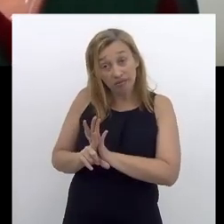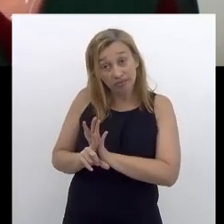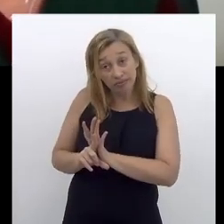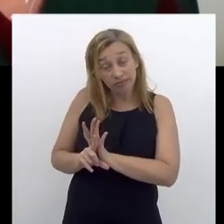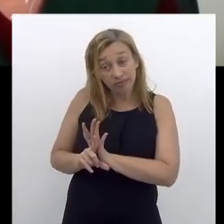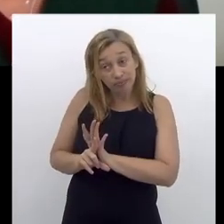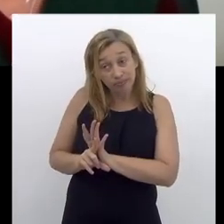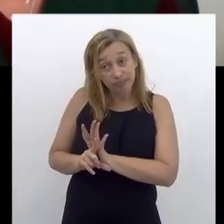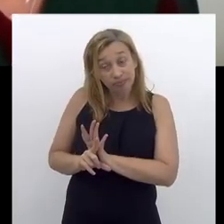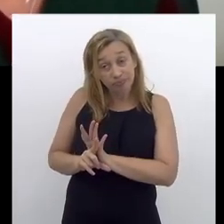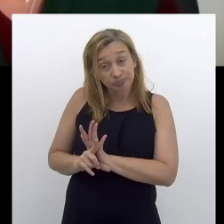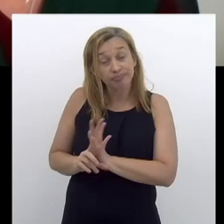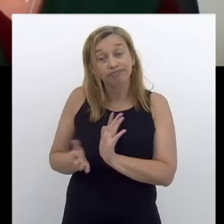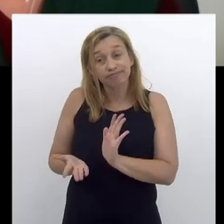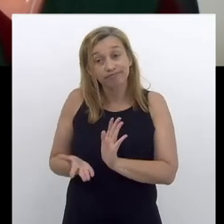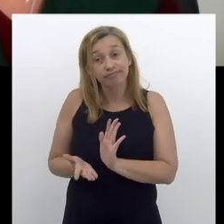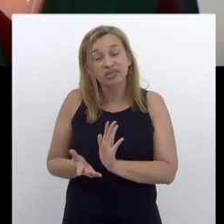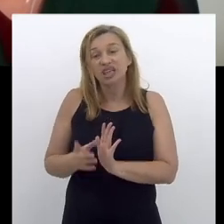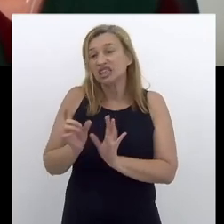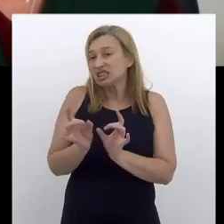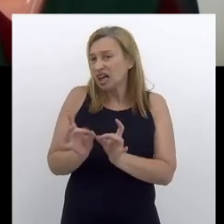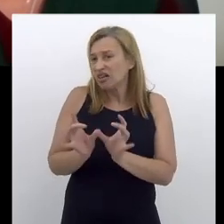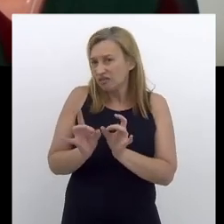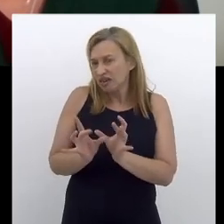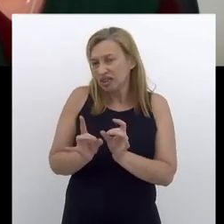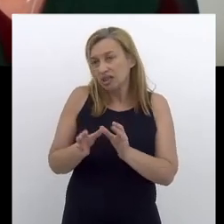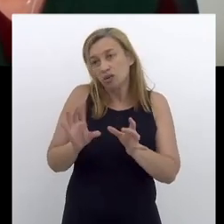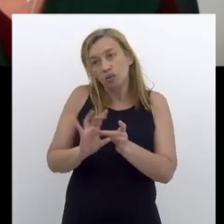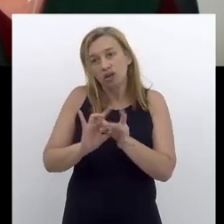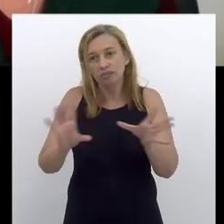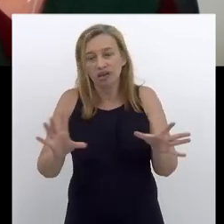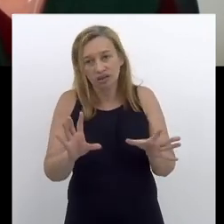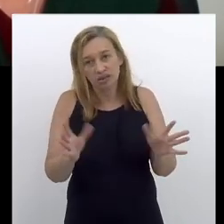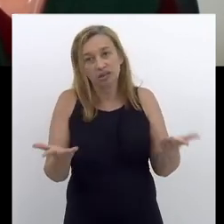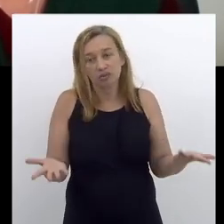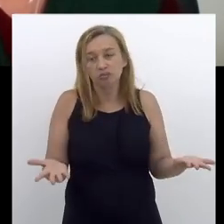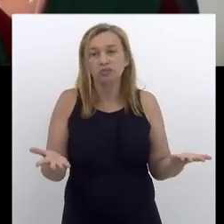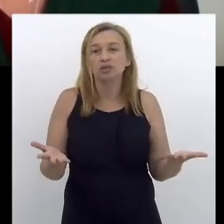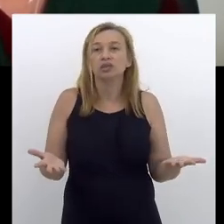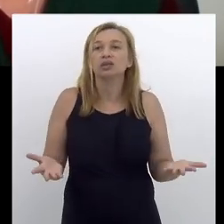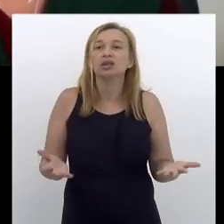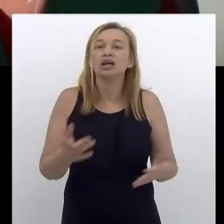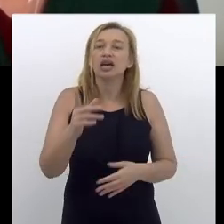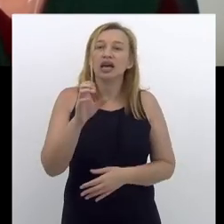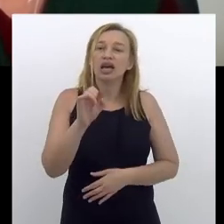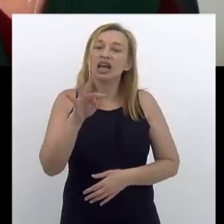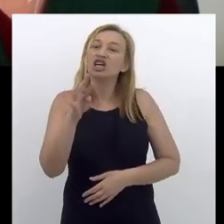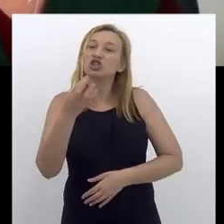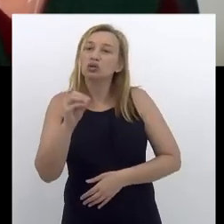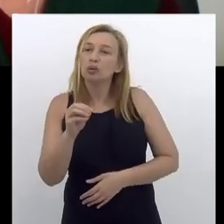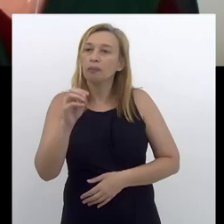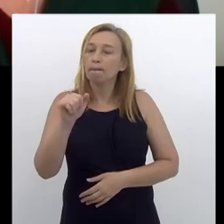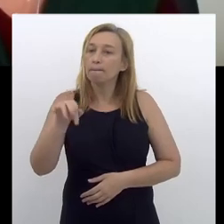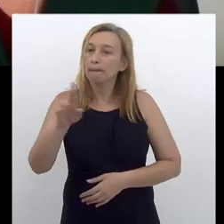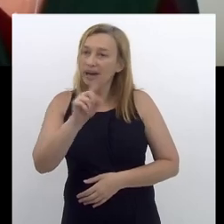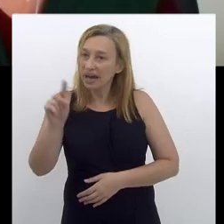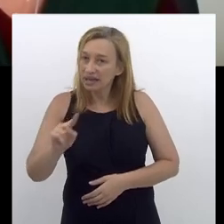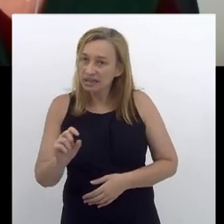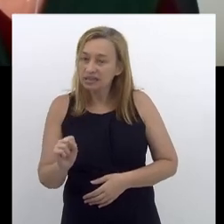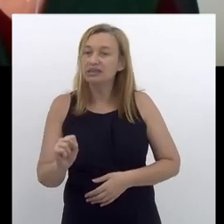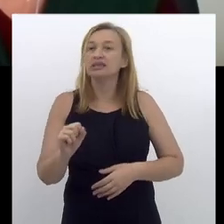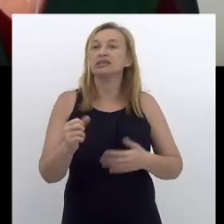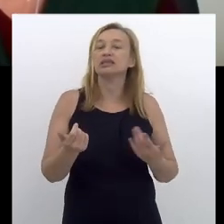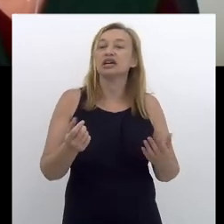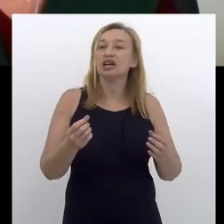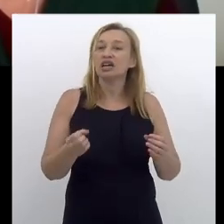lei que foi da venda, a permissão da desestatização da Eletrobras, que colocou